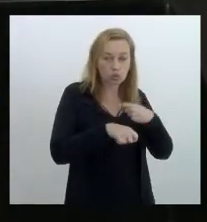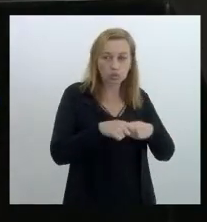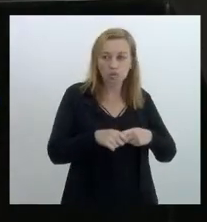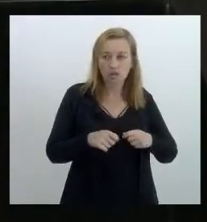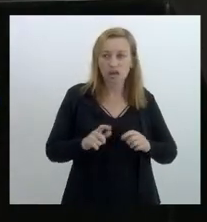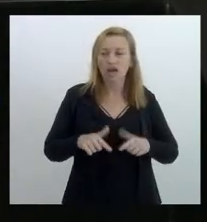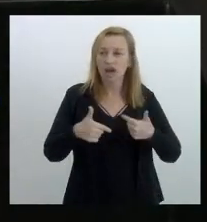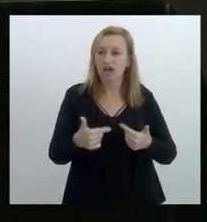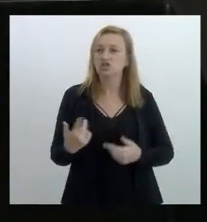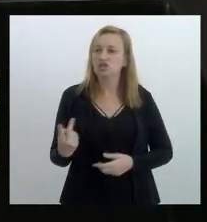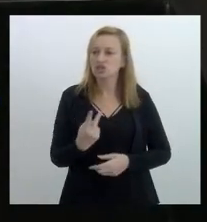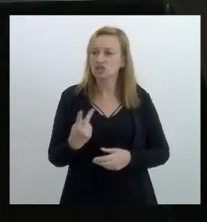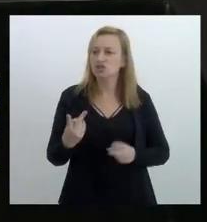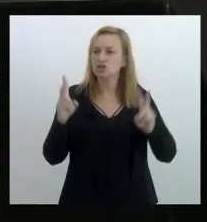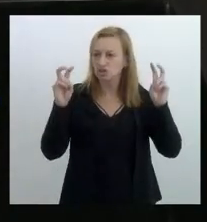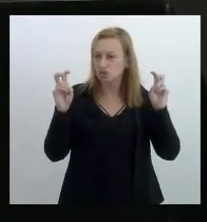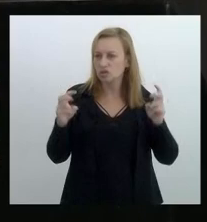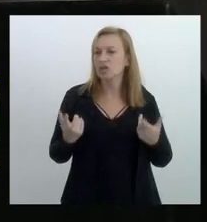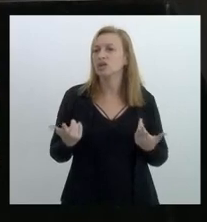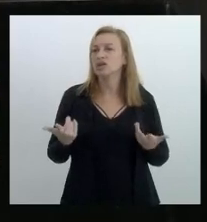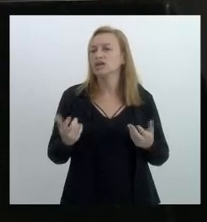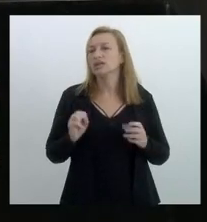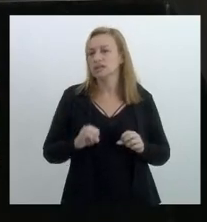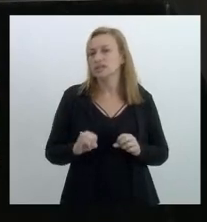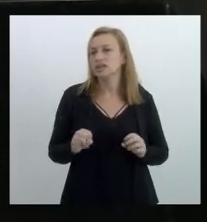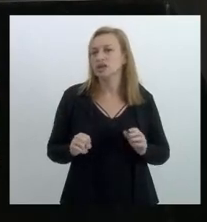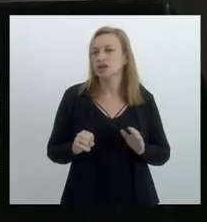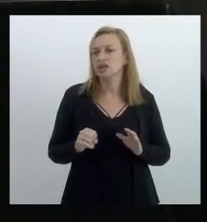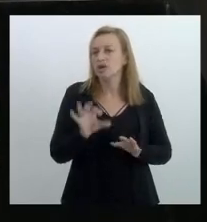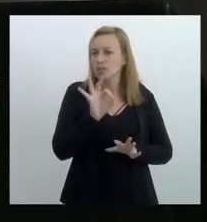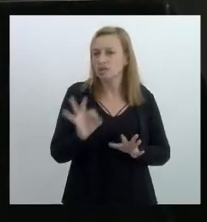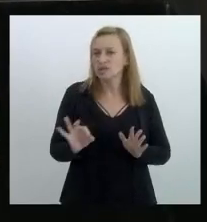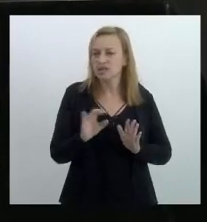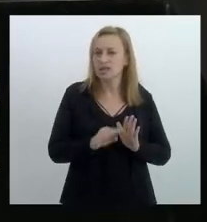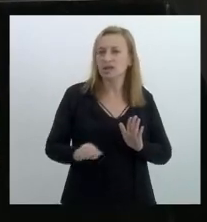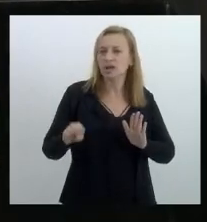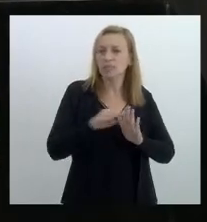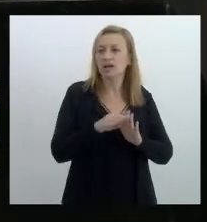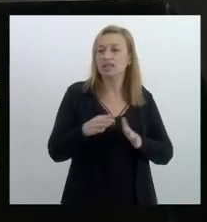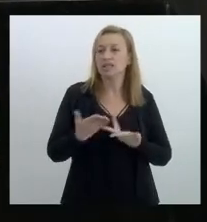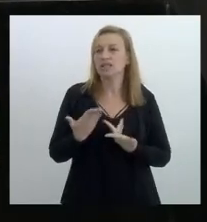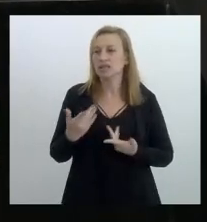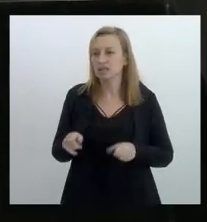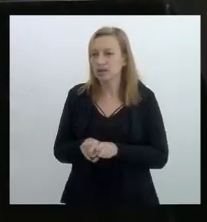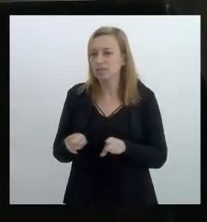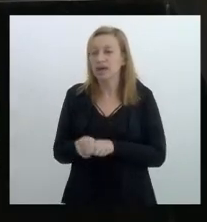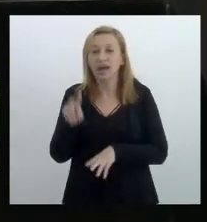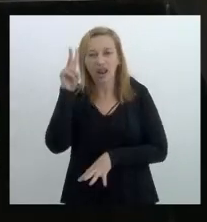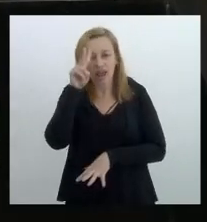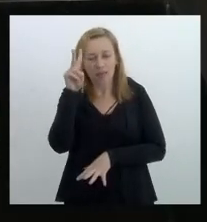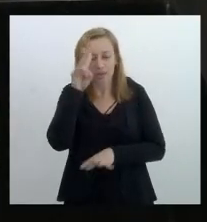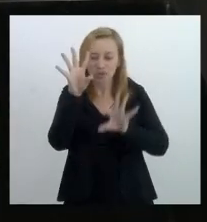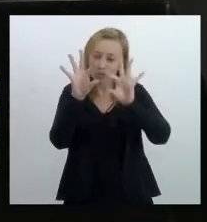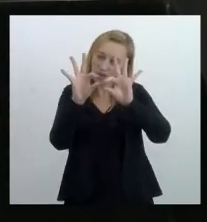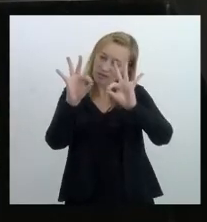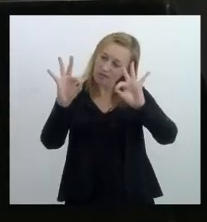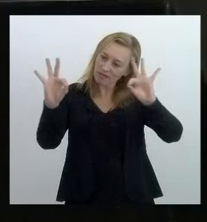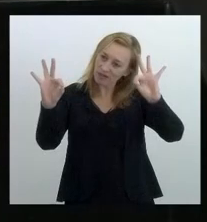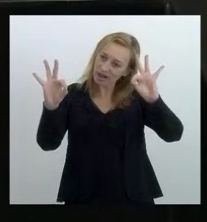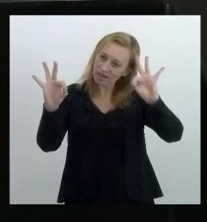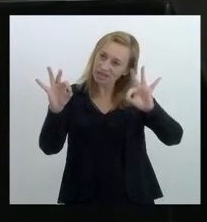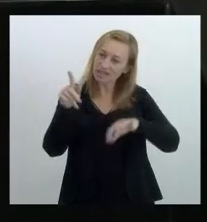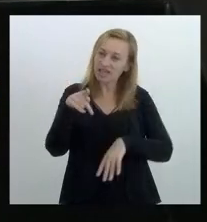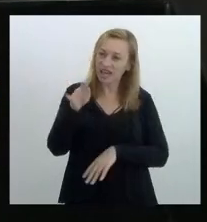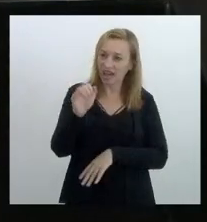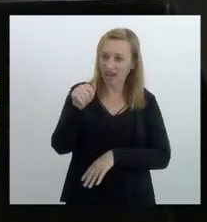isso, então se não seria pertinente aumentar esse percentual. E me despedir, lembrando aqui uma frase, né, de Keynes, que